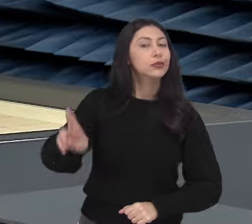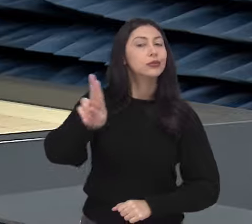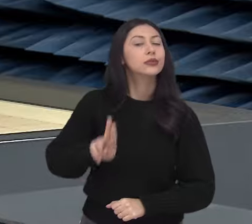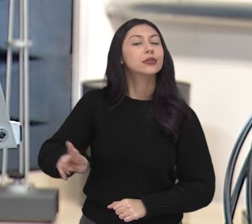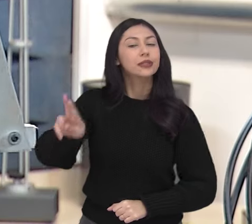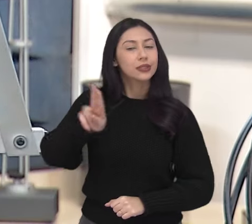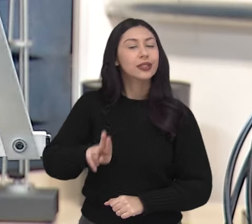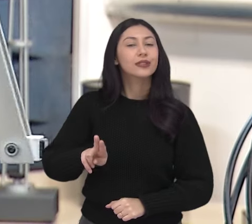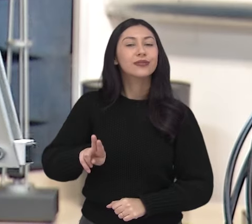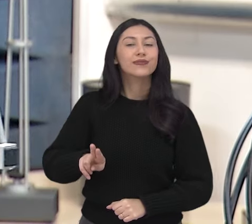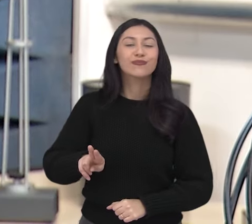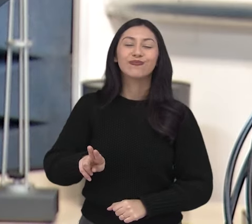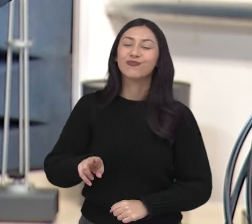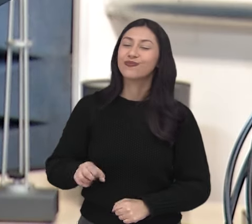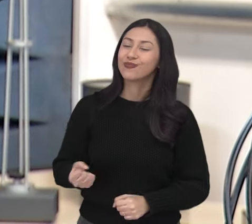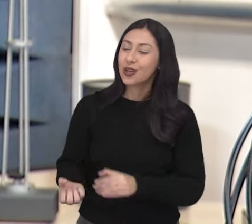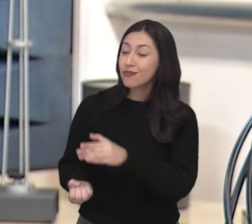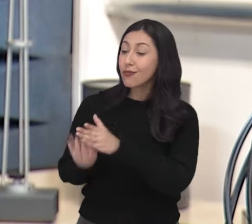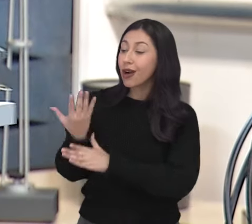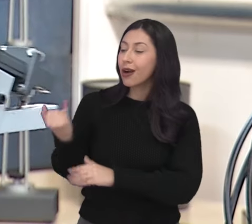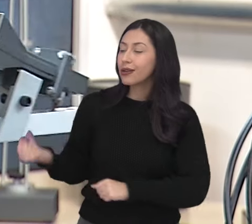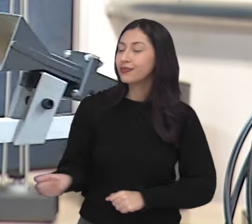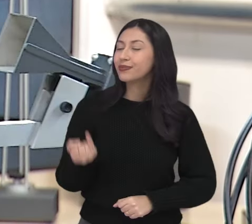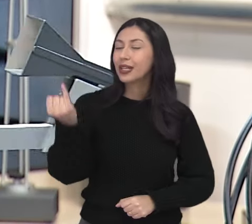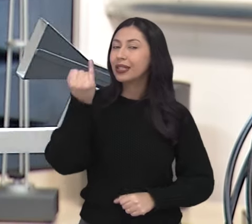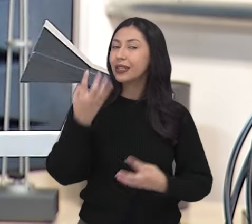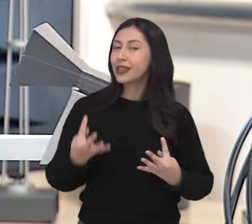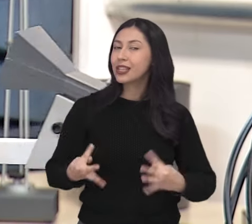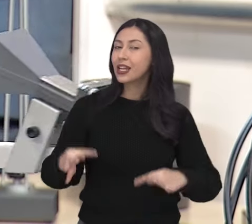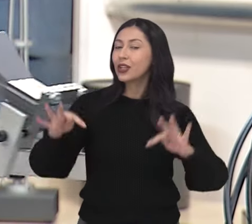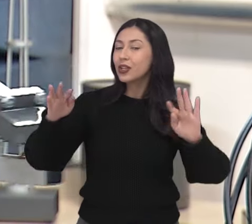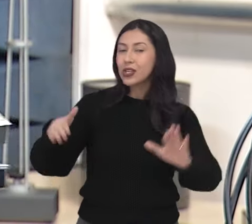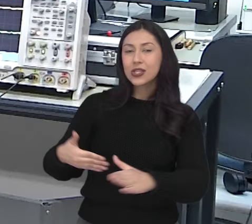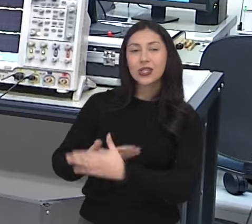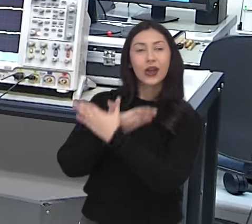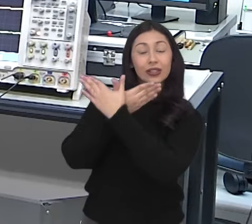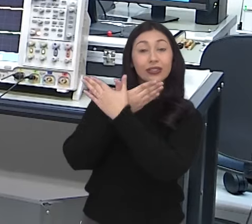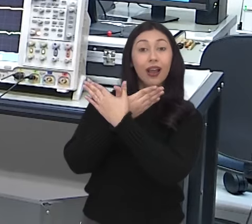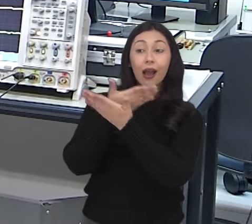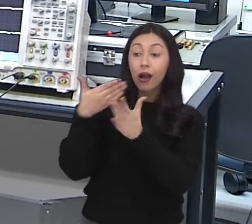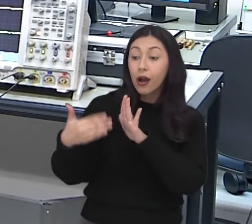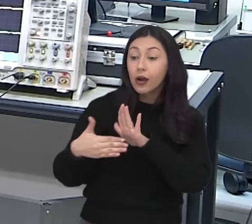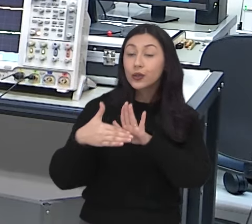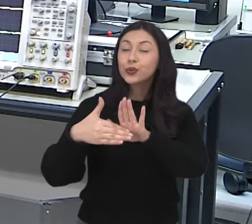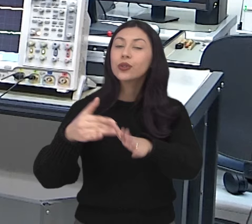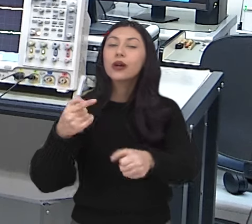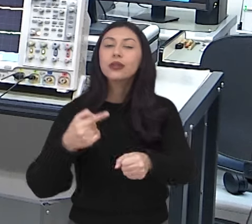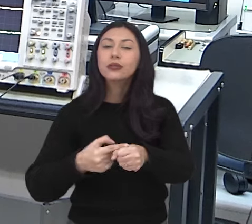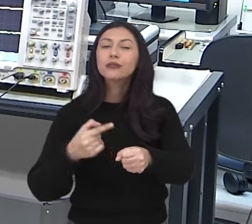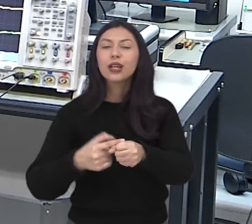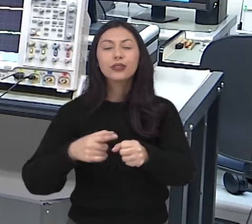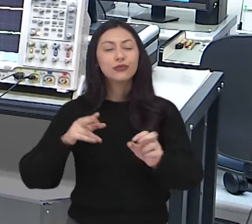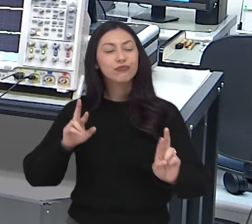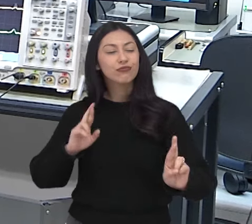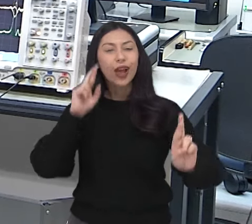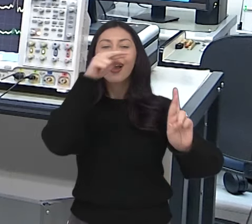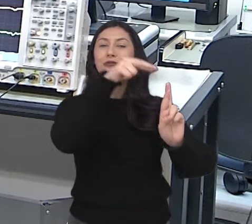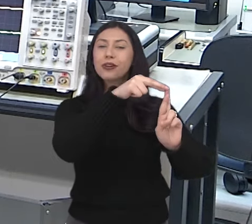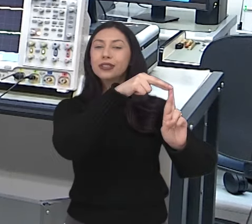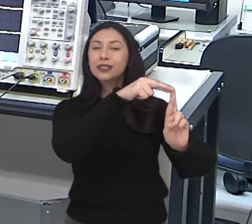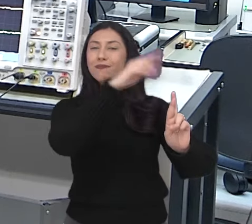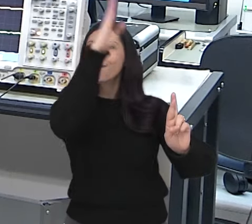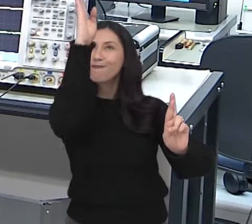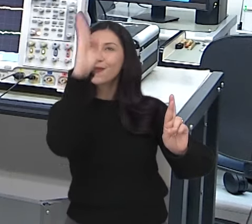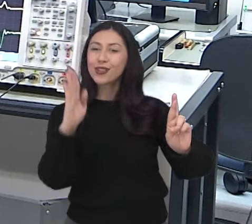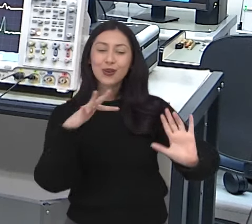utilizado é mais uma importante criação Tecnológica do Ita que auxilia o município a ser referência